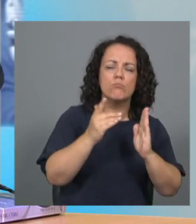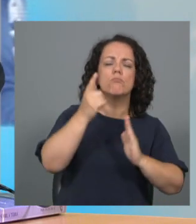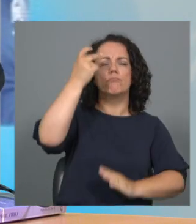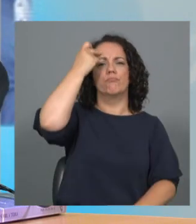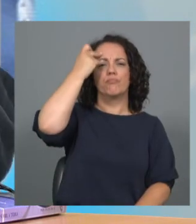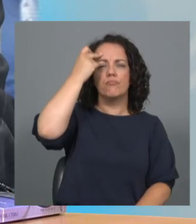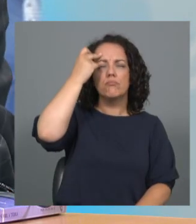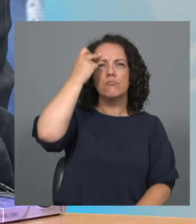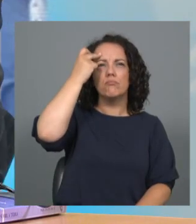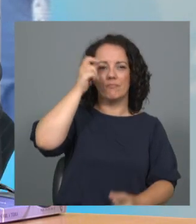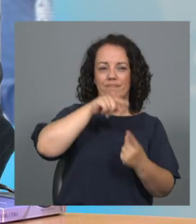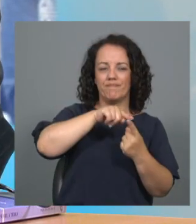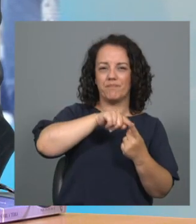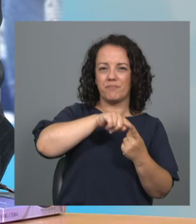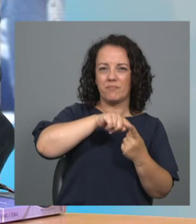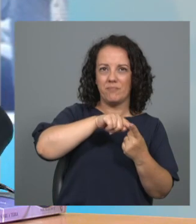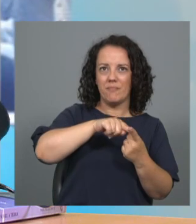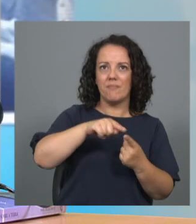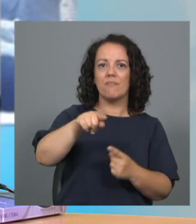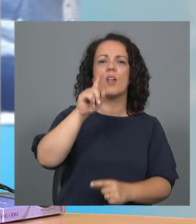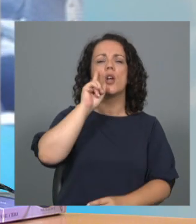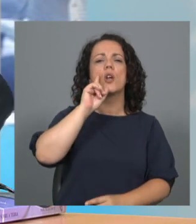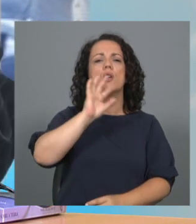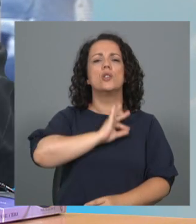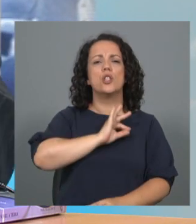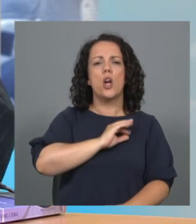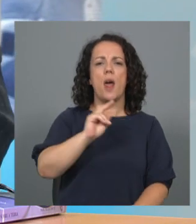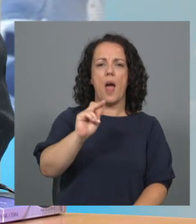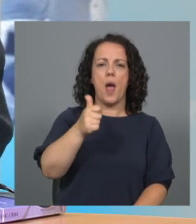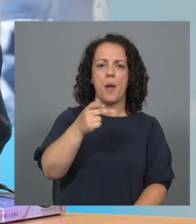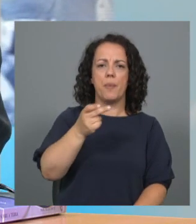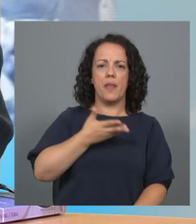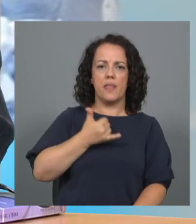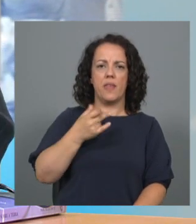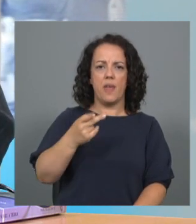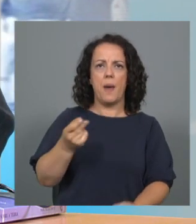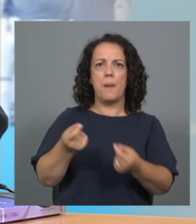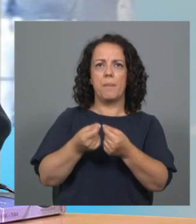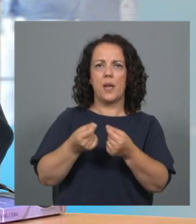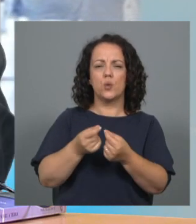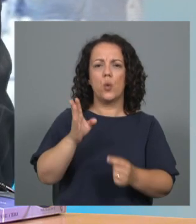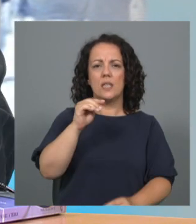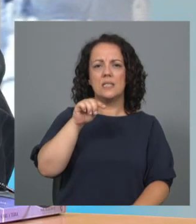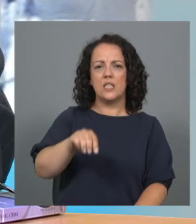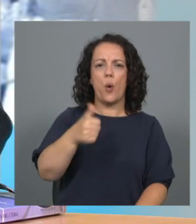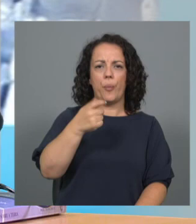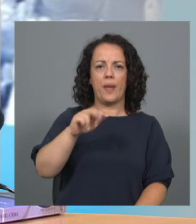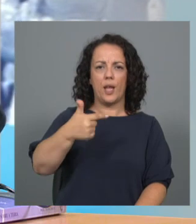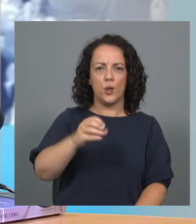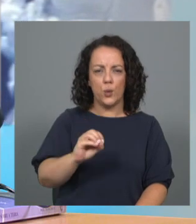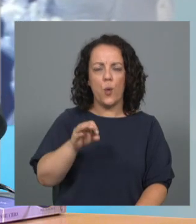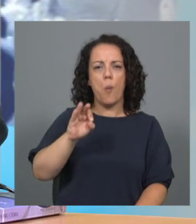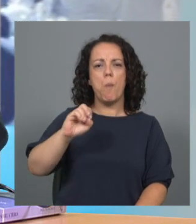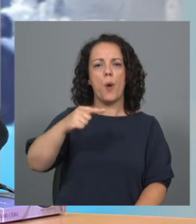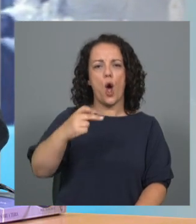lembrar, para além desta, a Senhora da Abadia, próximo do São Bento da Porta Aberta, no início,